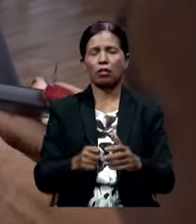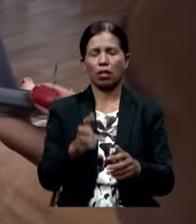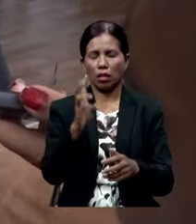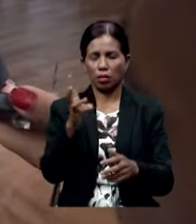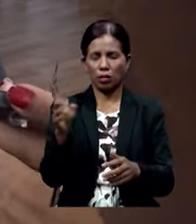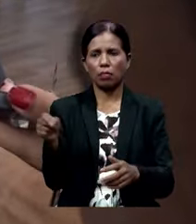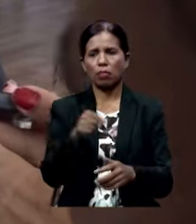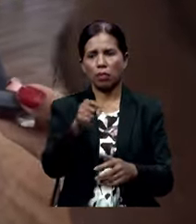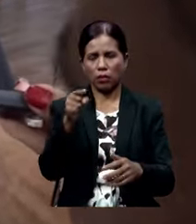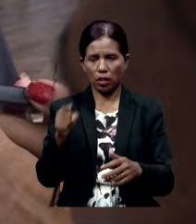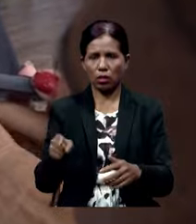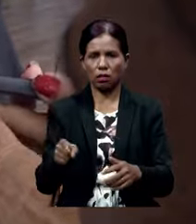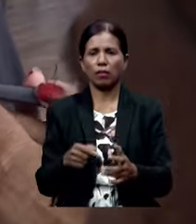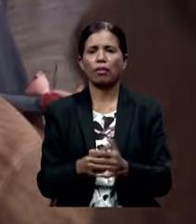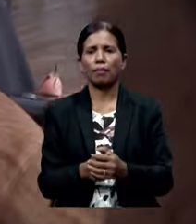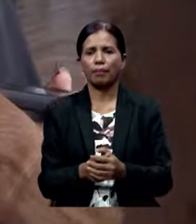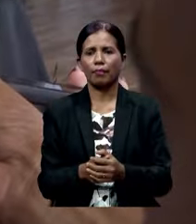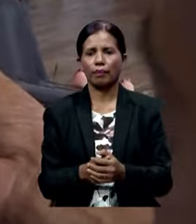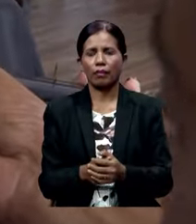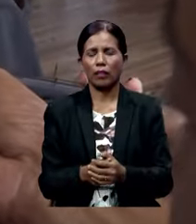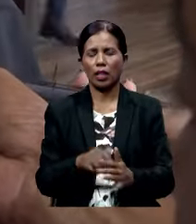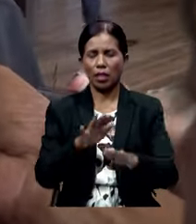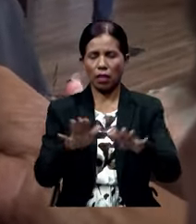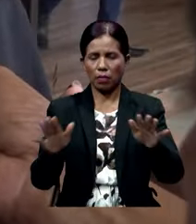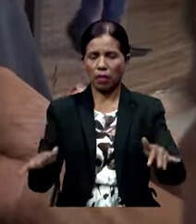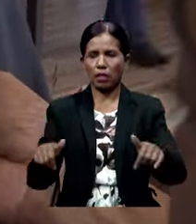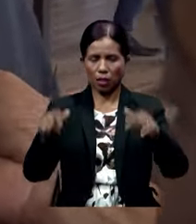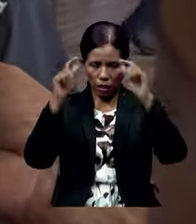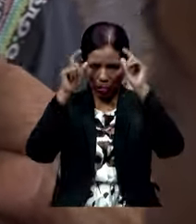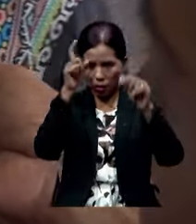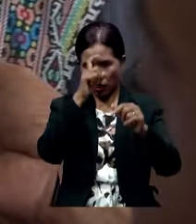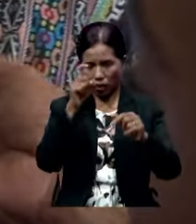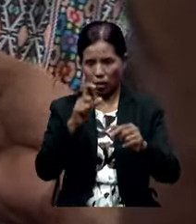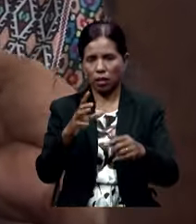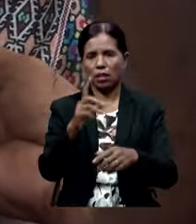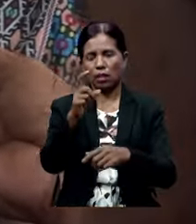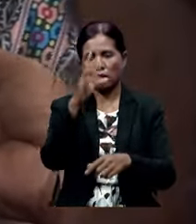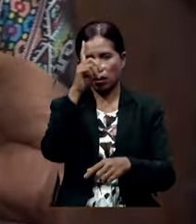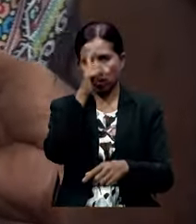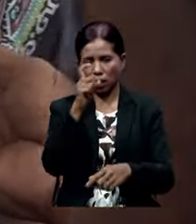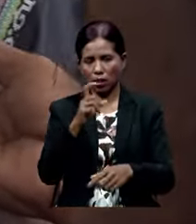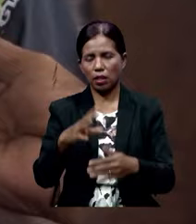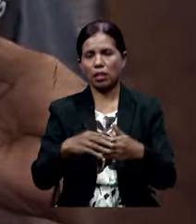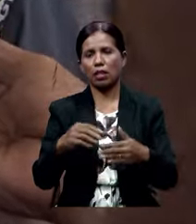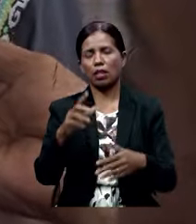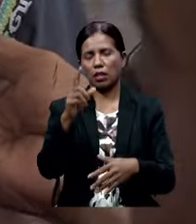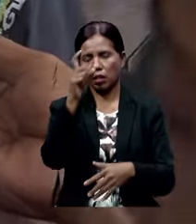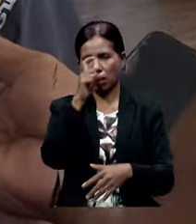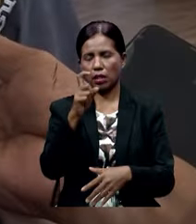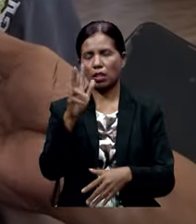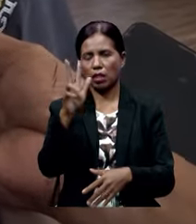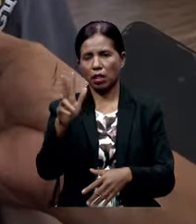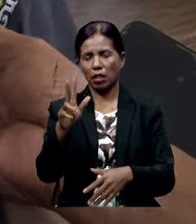60% que luta. Que quando se era Timor, idade fosse 3 anos ou 5, lá vai a